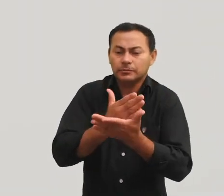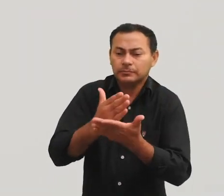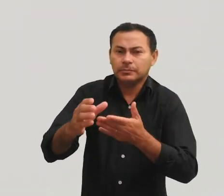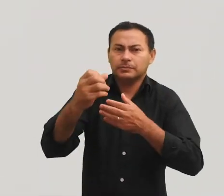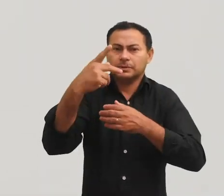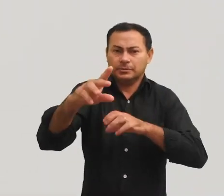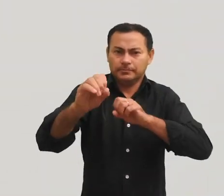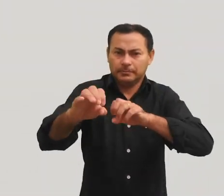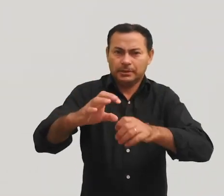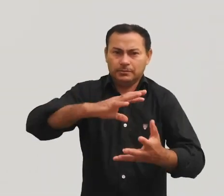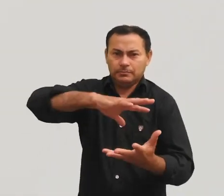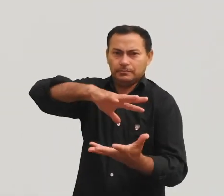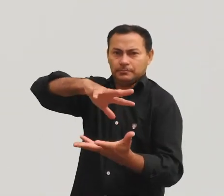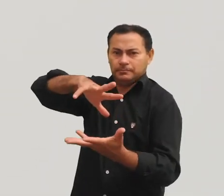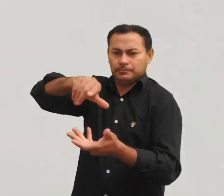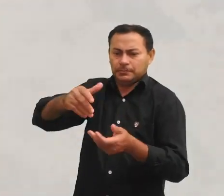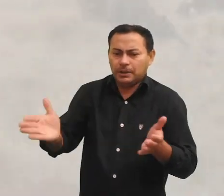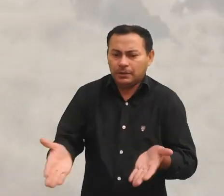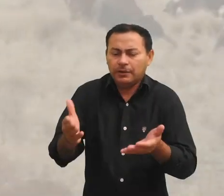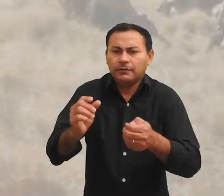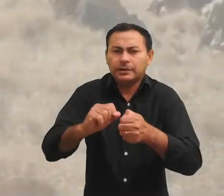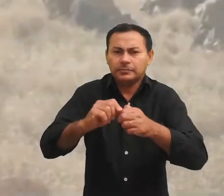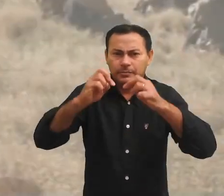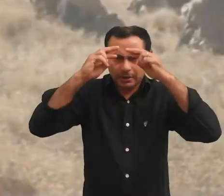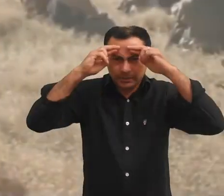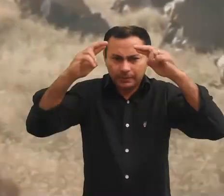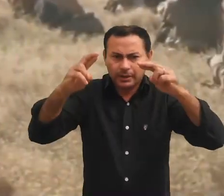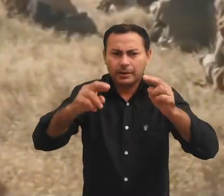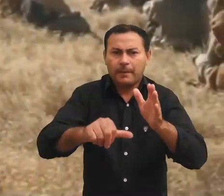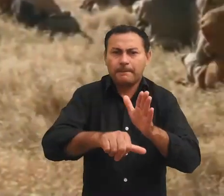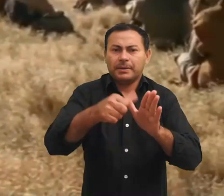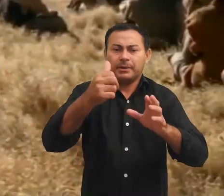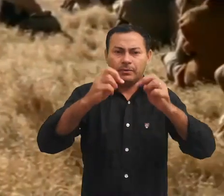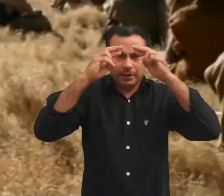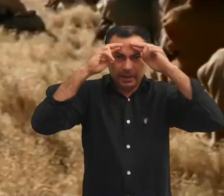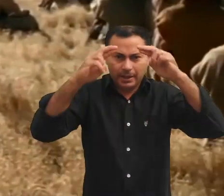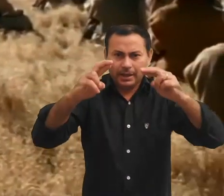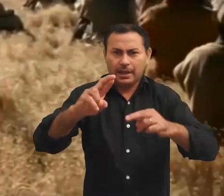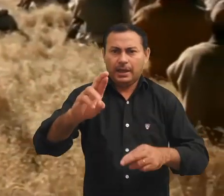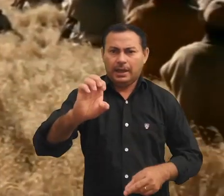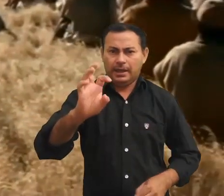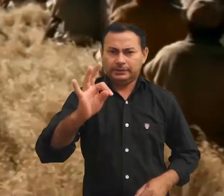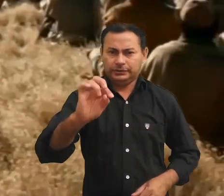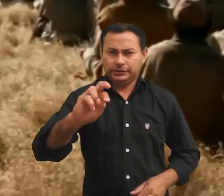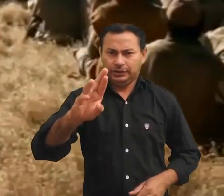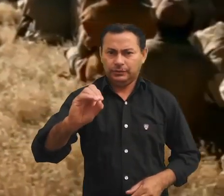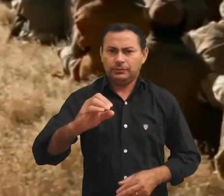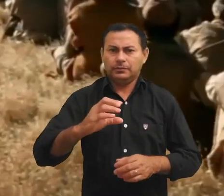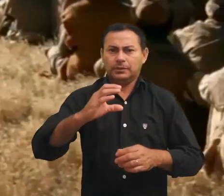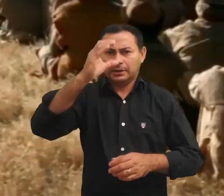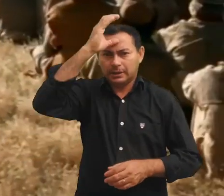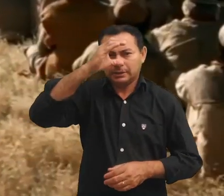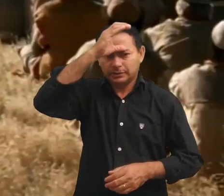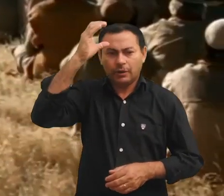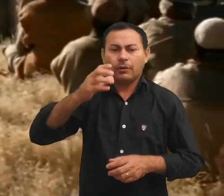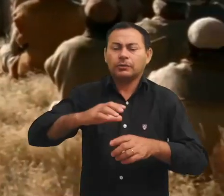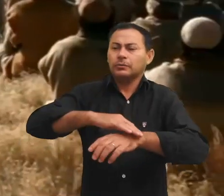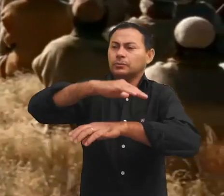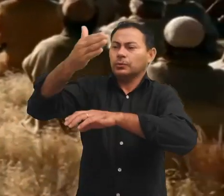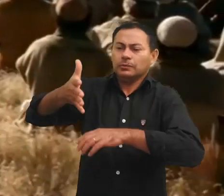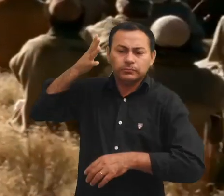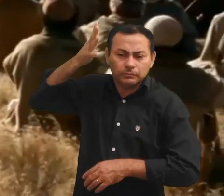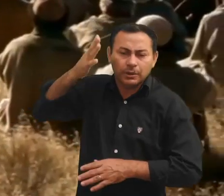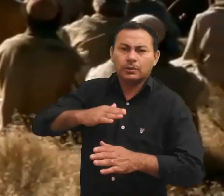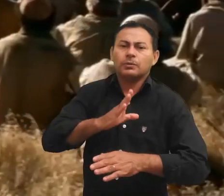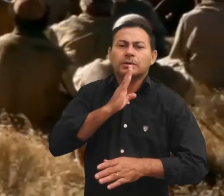Jesus. Jesus começou o seu ensino nesse mundo promovendo um retiro, que chamamos de o primeiro retiro cristão, durante o qual